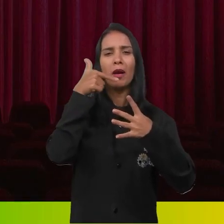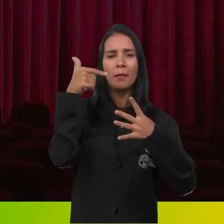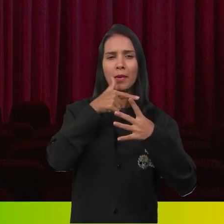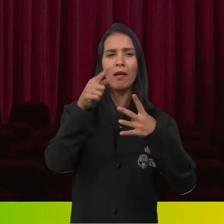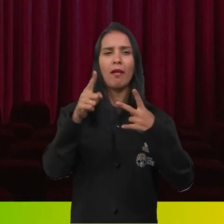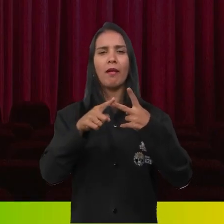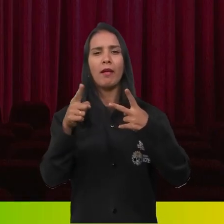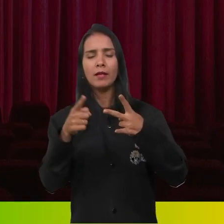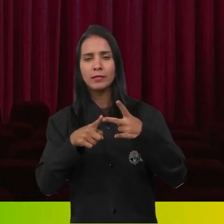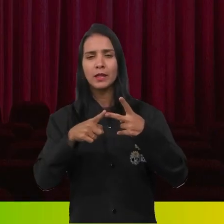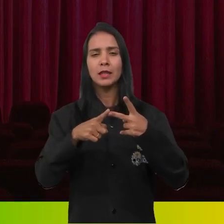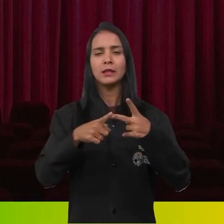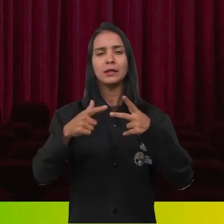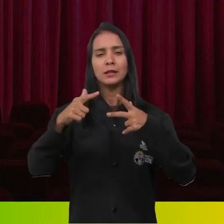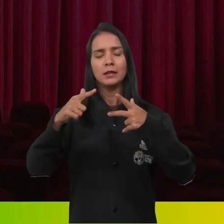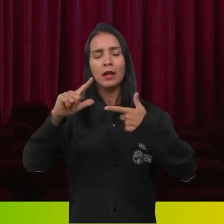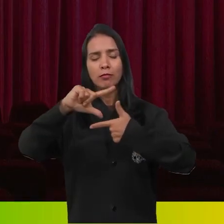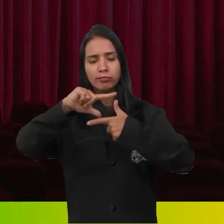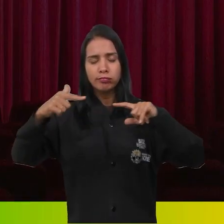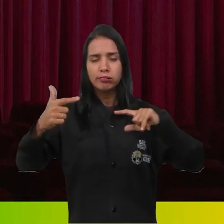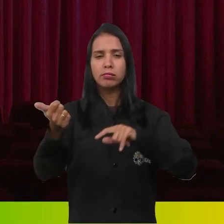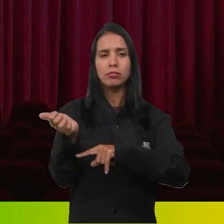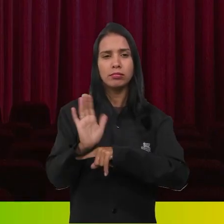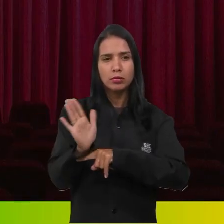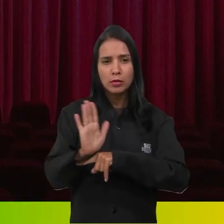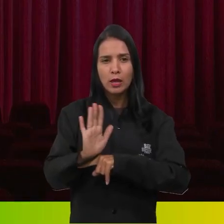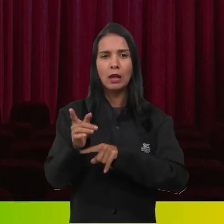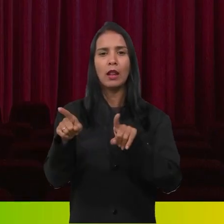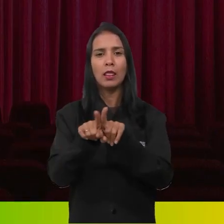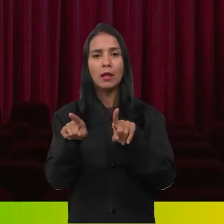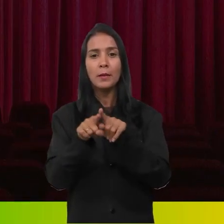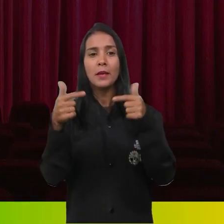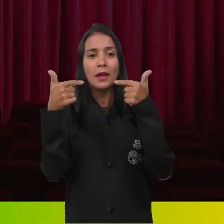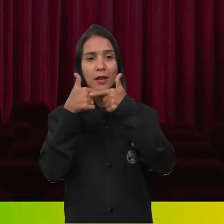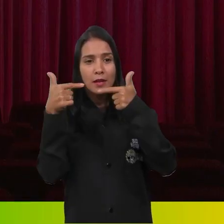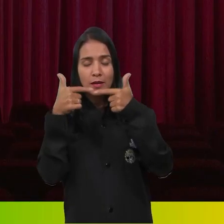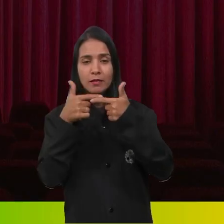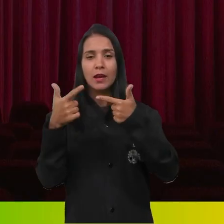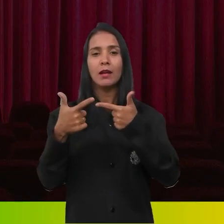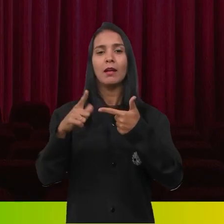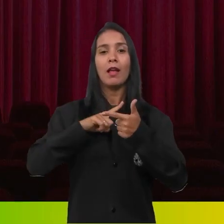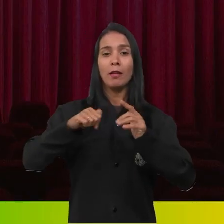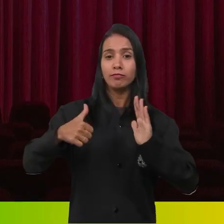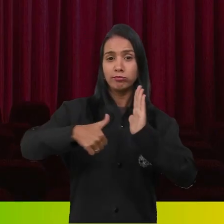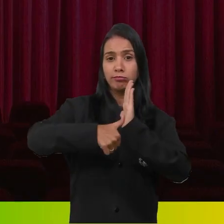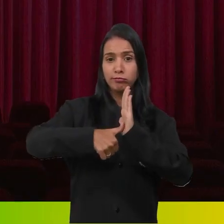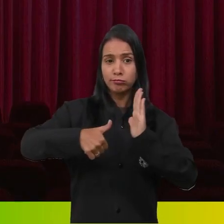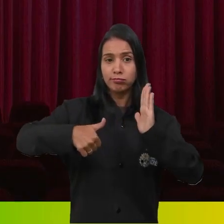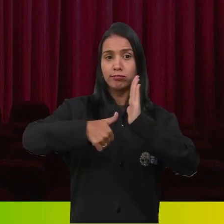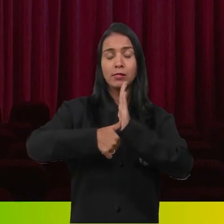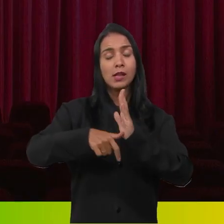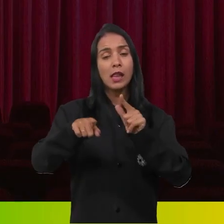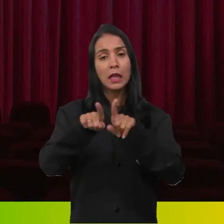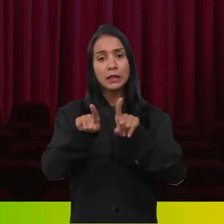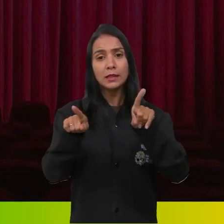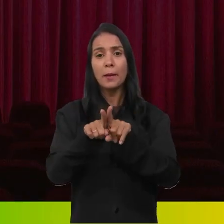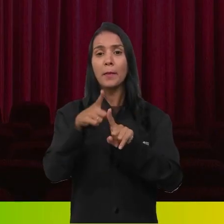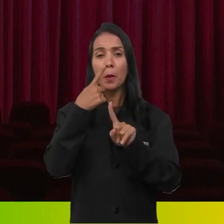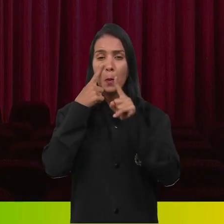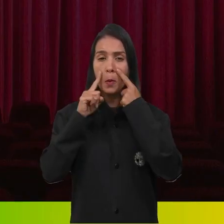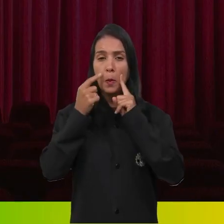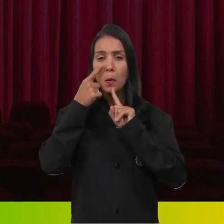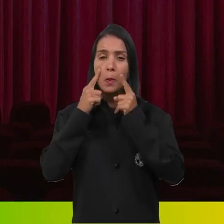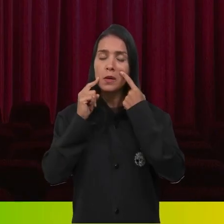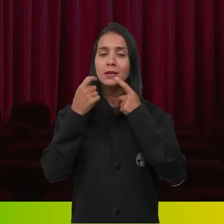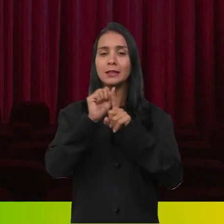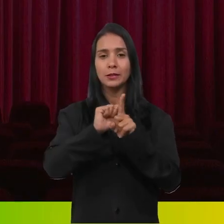contemporâneas, documentários, ação e drama social. Esses aqui são principais gêneros do cinema brasileiro. Antes